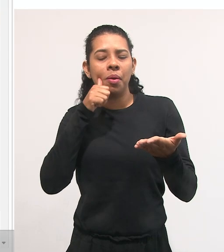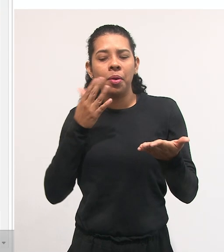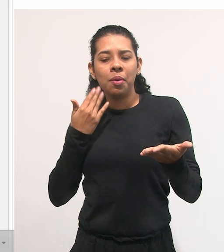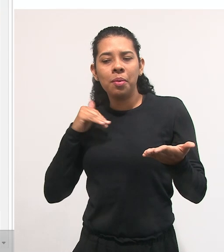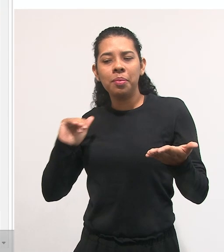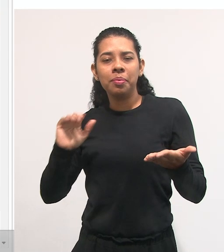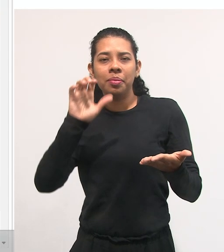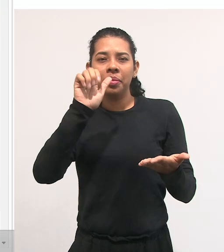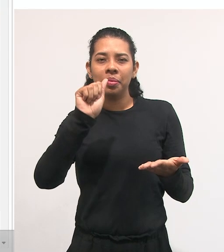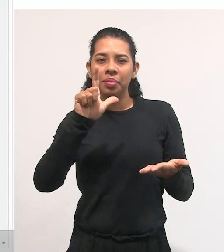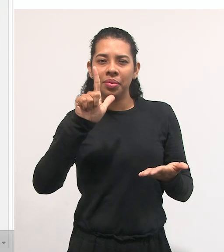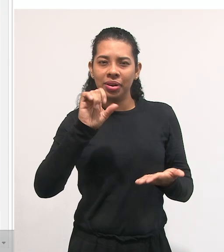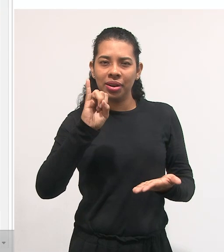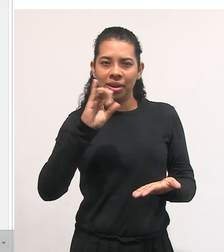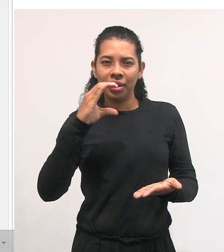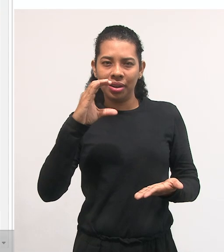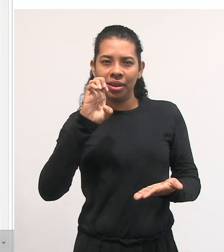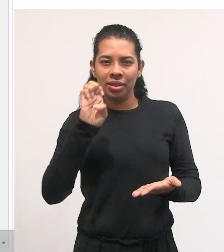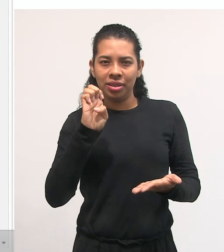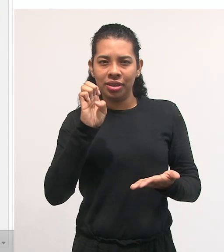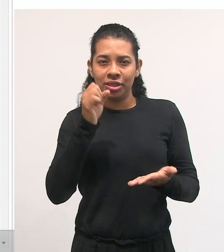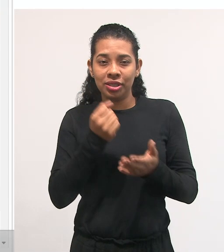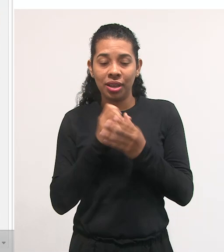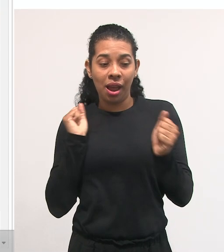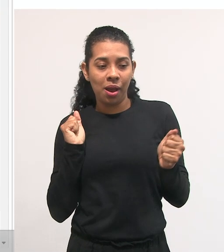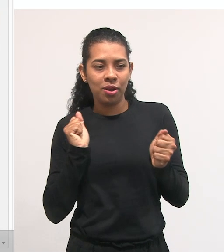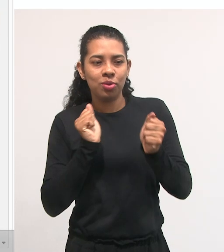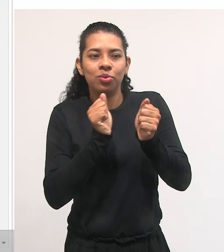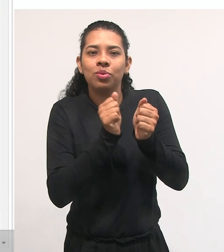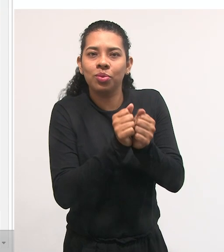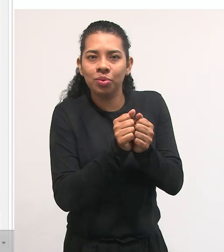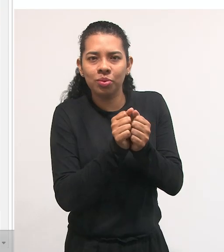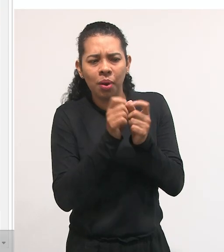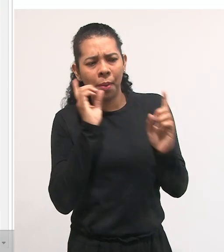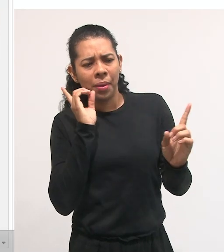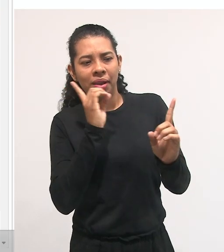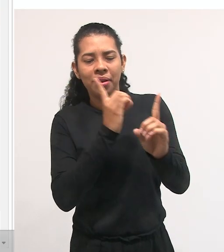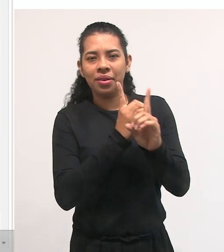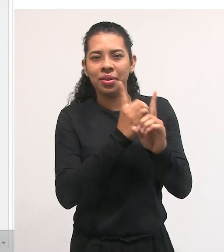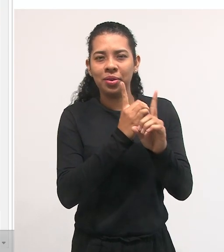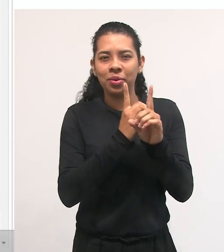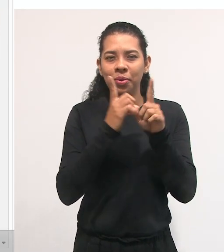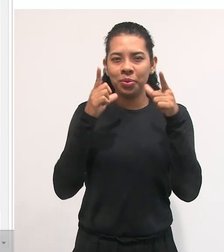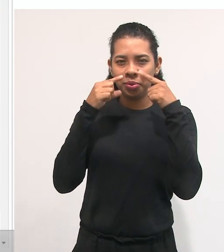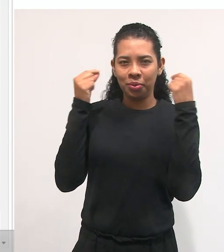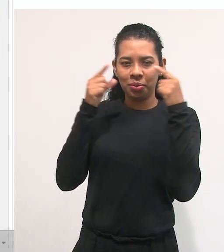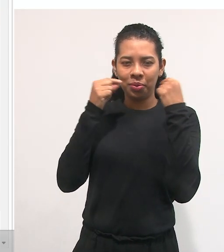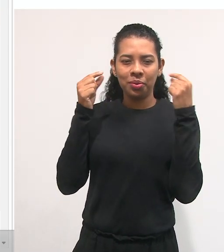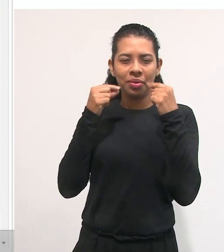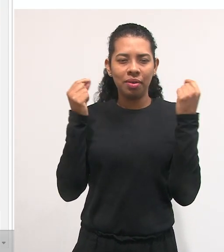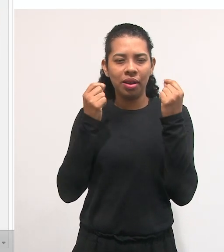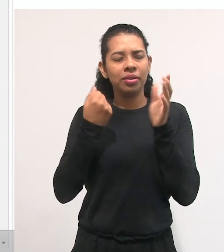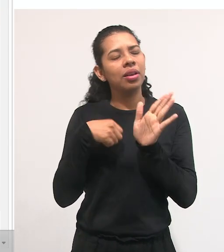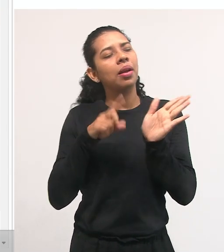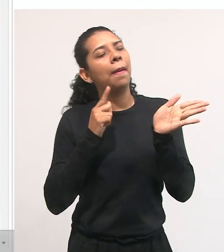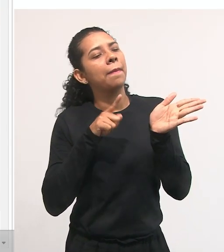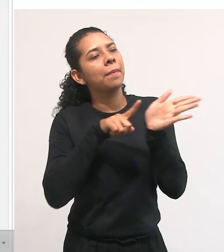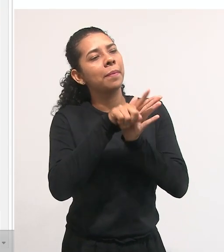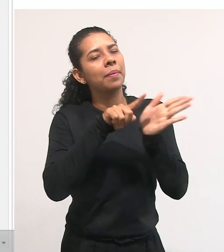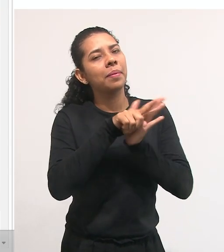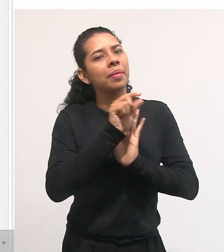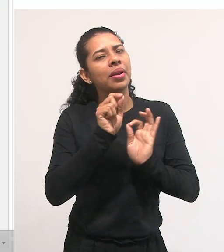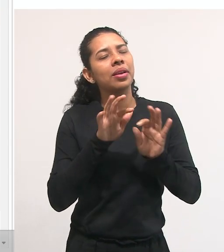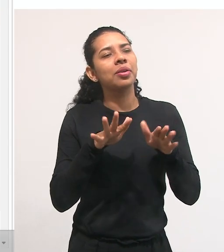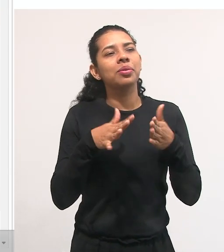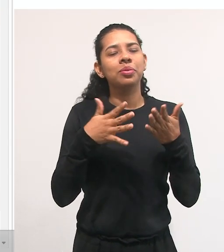encontra o gato e aí é né é a Alice com o gato chi né pergunta e